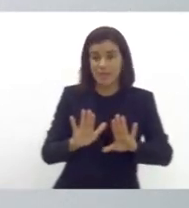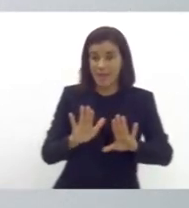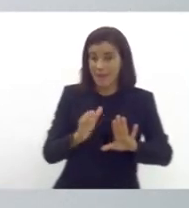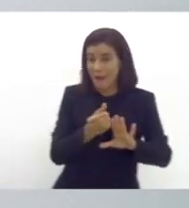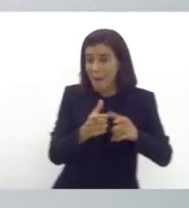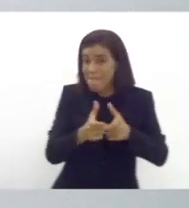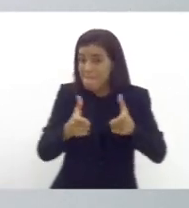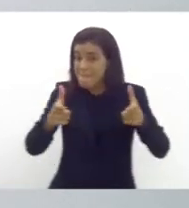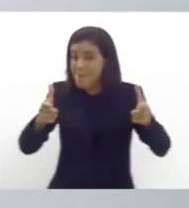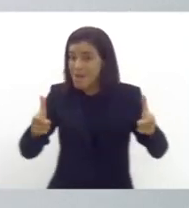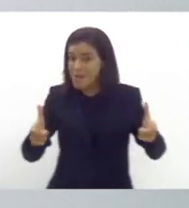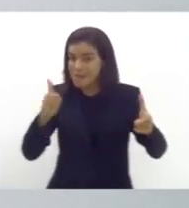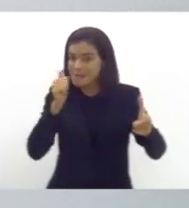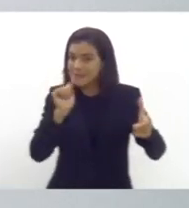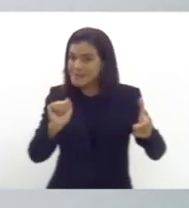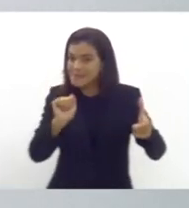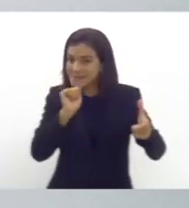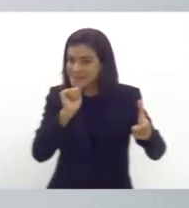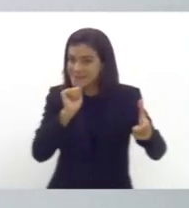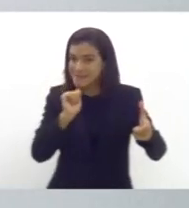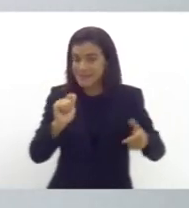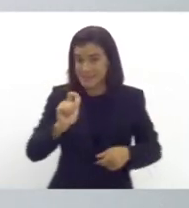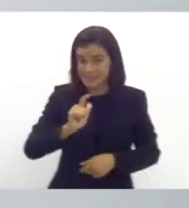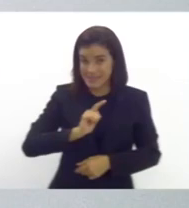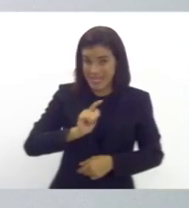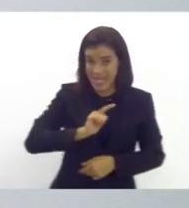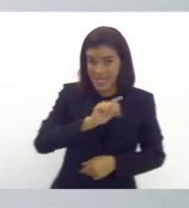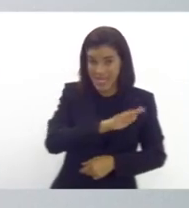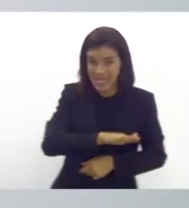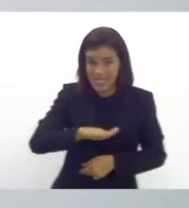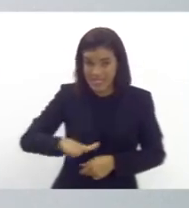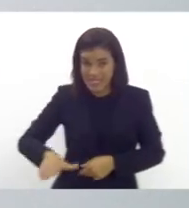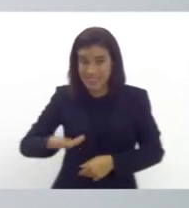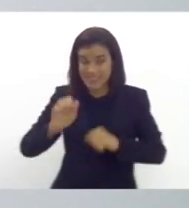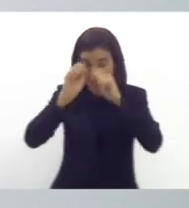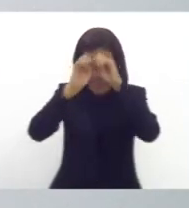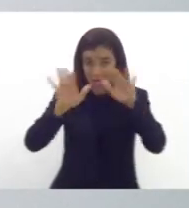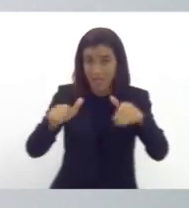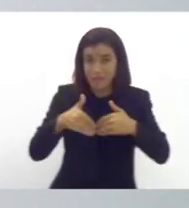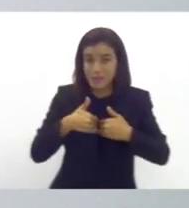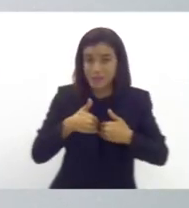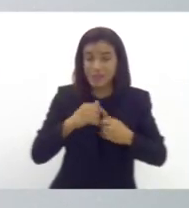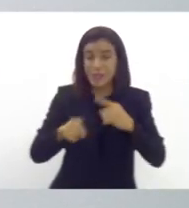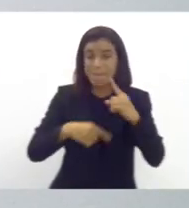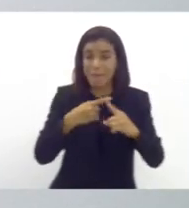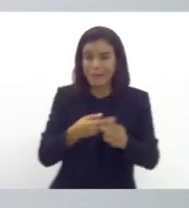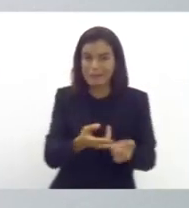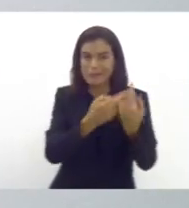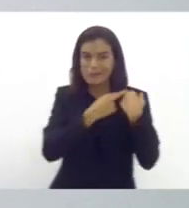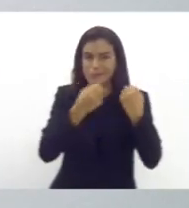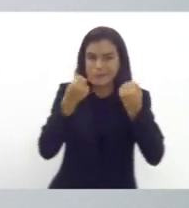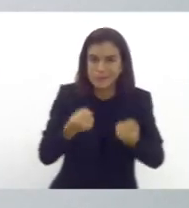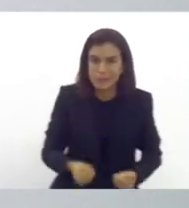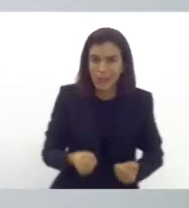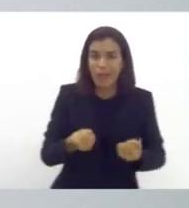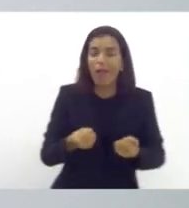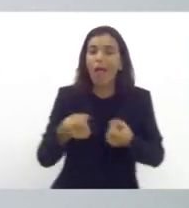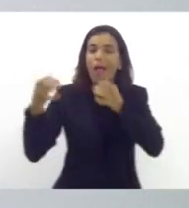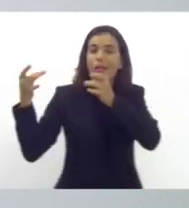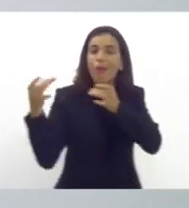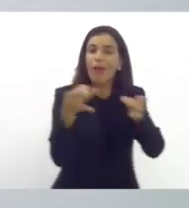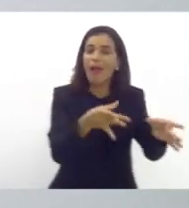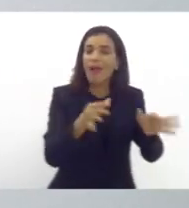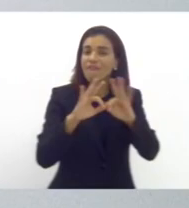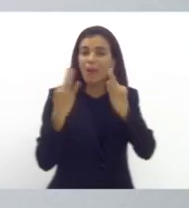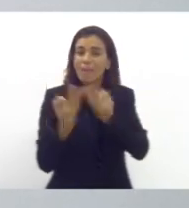dessas mães quando tem eh essas crianças e essa responsabilidade Muitas delas são abandonadas a família abandonadas então